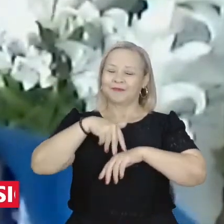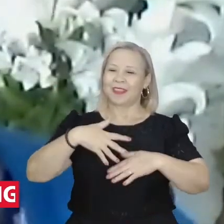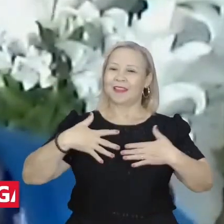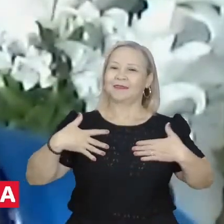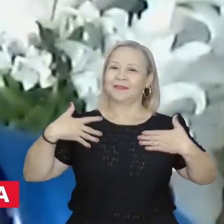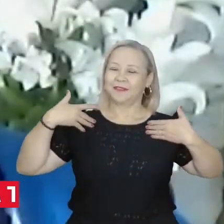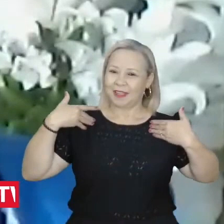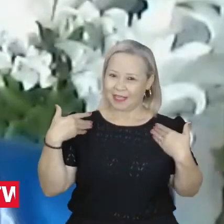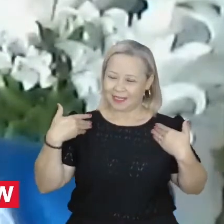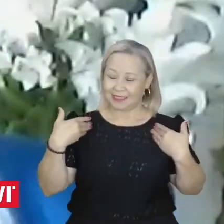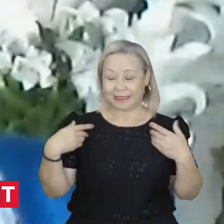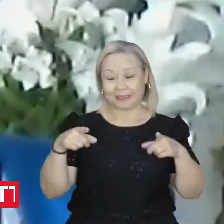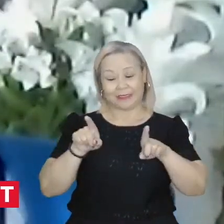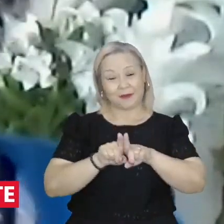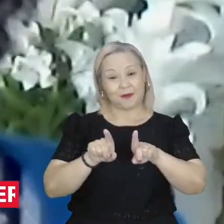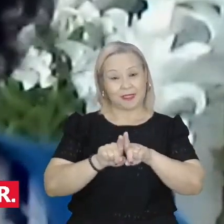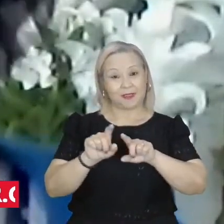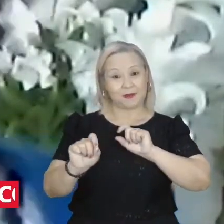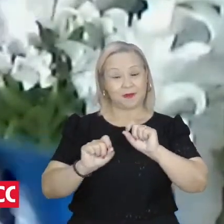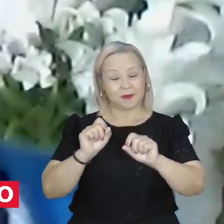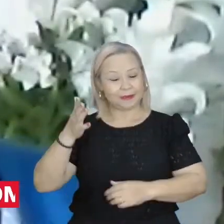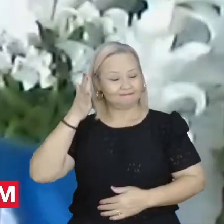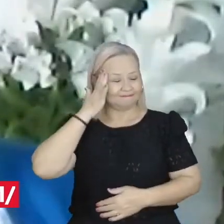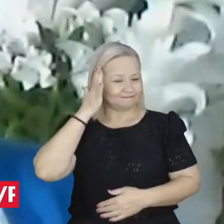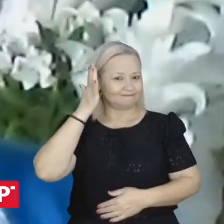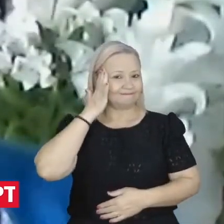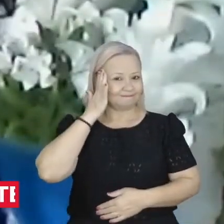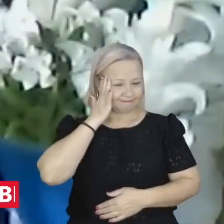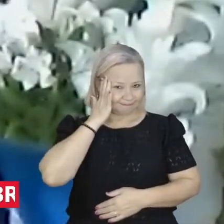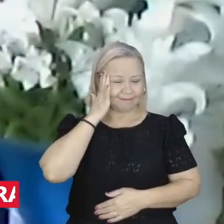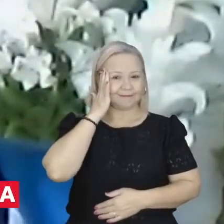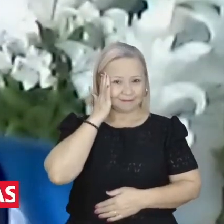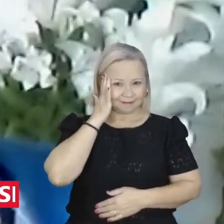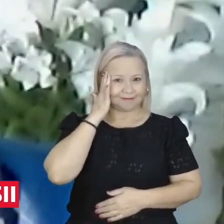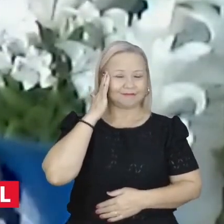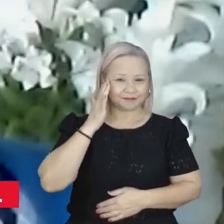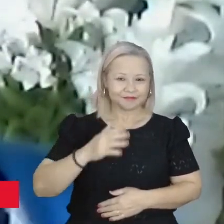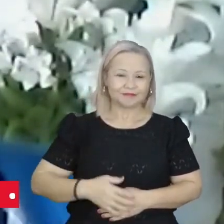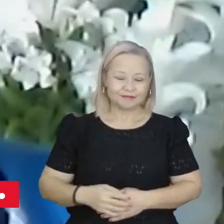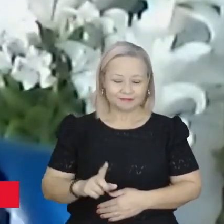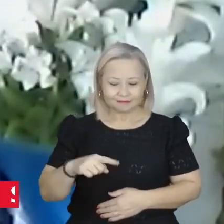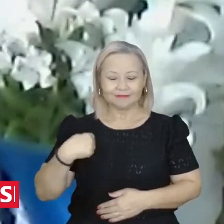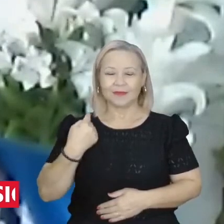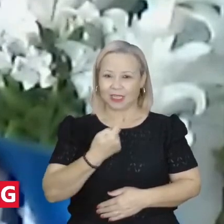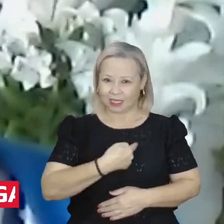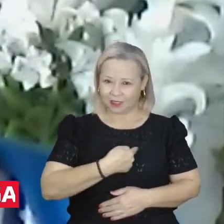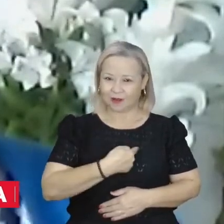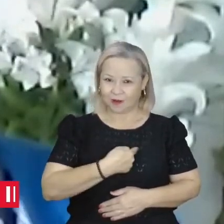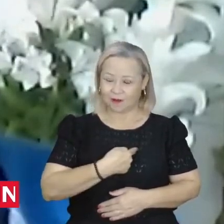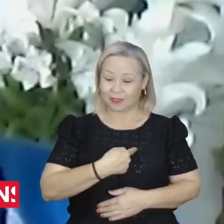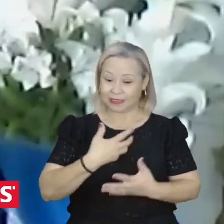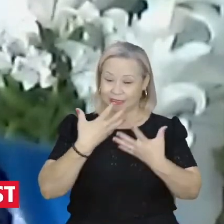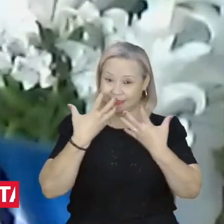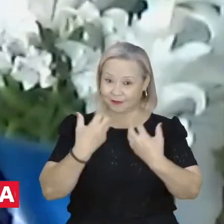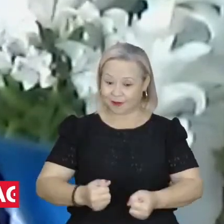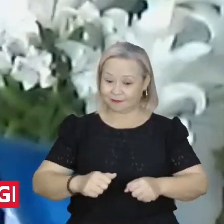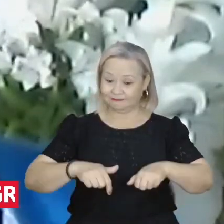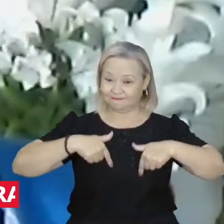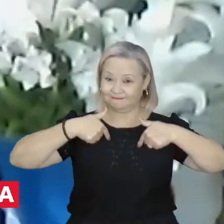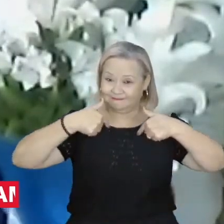isso, e está sendo imitado, né, pelos outros partidos também. Foi uma coisa pioneira do